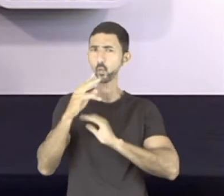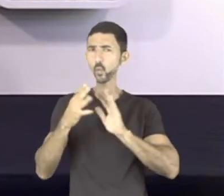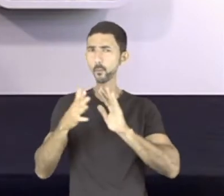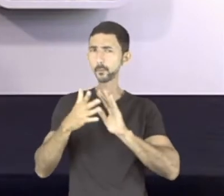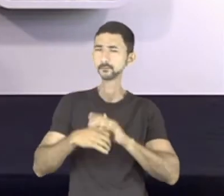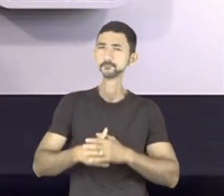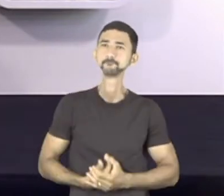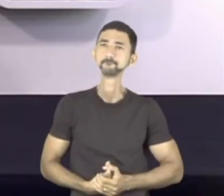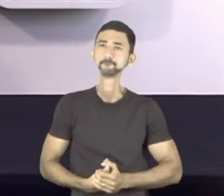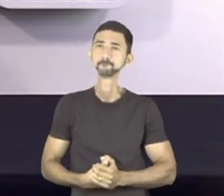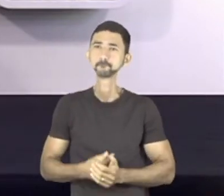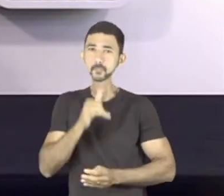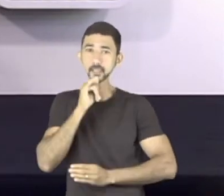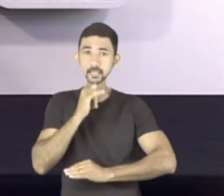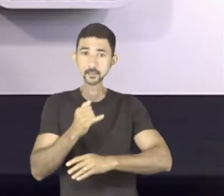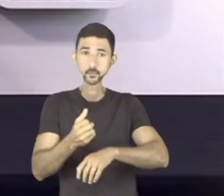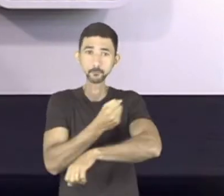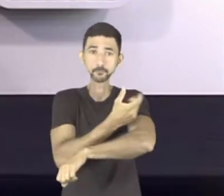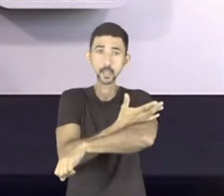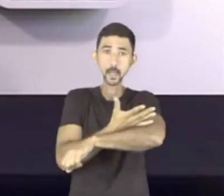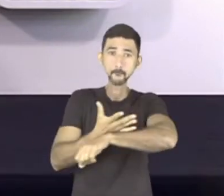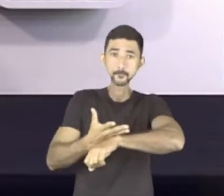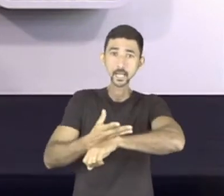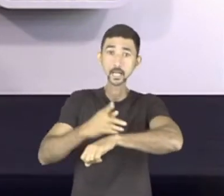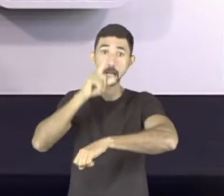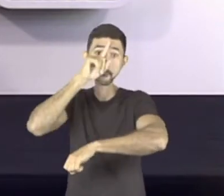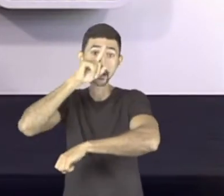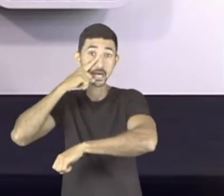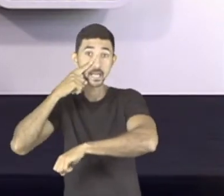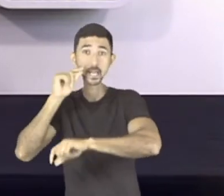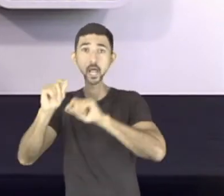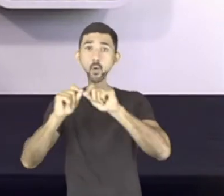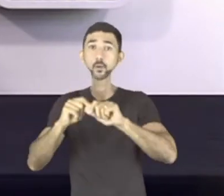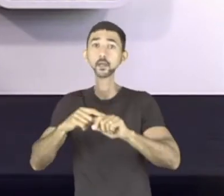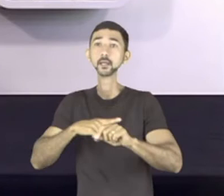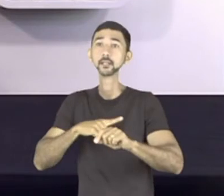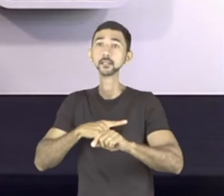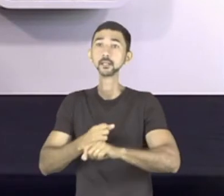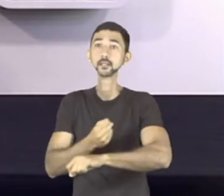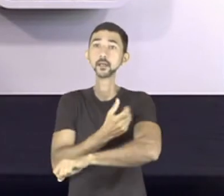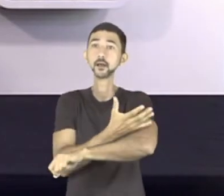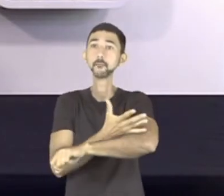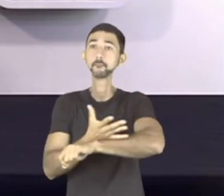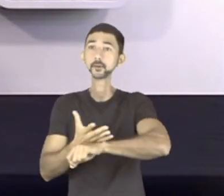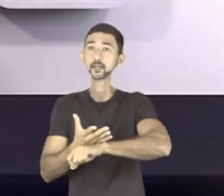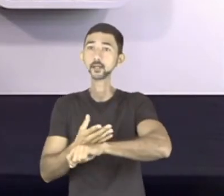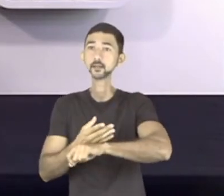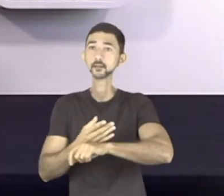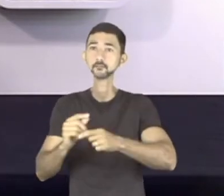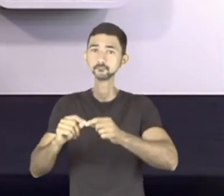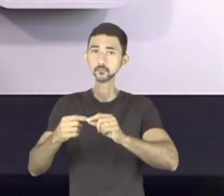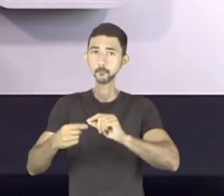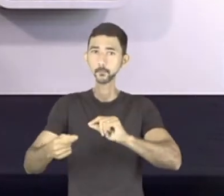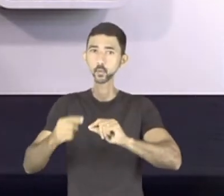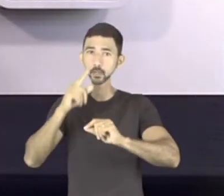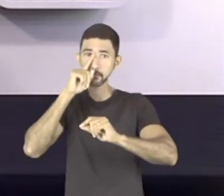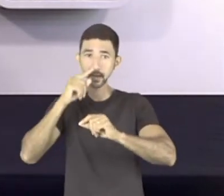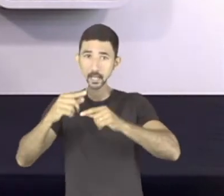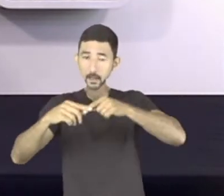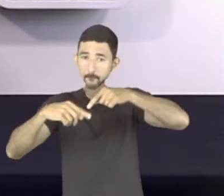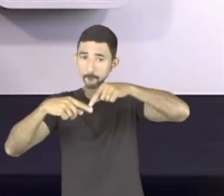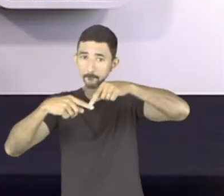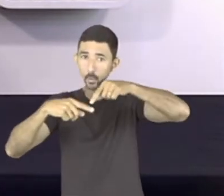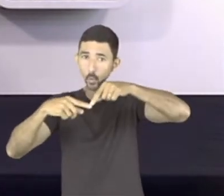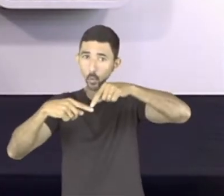exemplo, entre a faixa branca e a faixa amarela, existe a faixa branca com ponta amarela, ou seja, a ponta